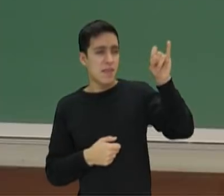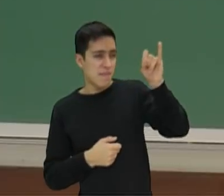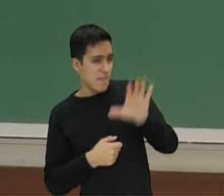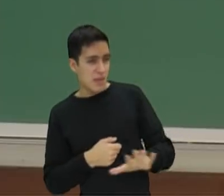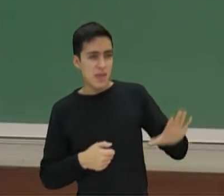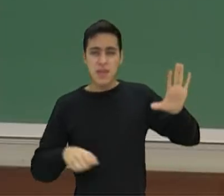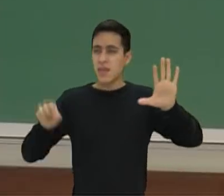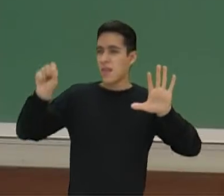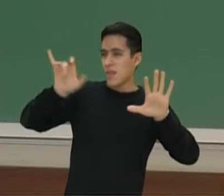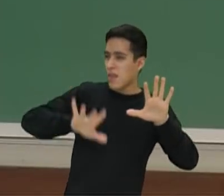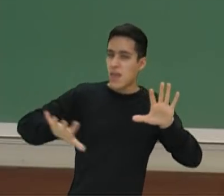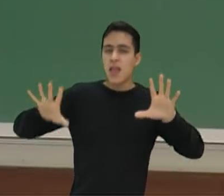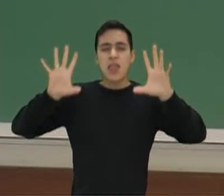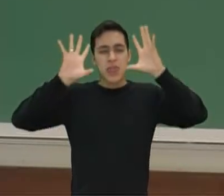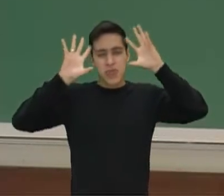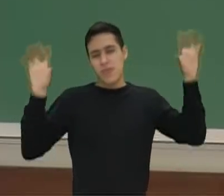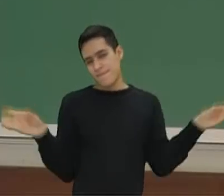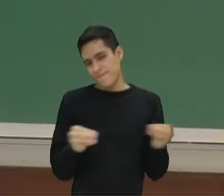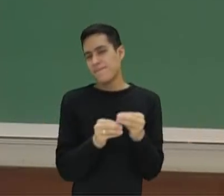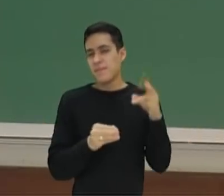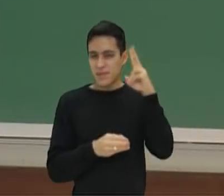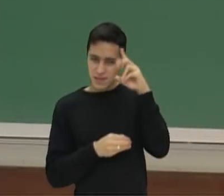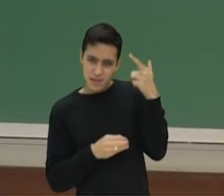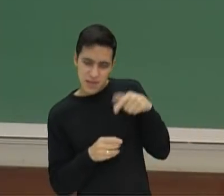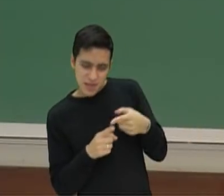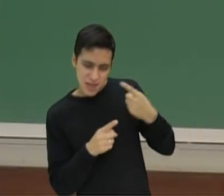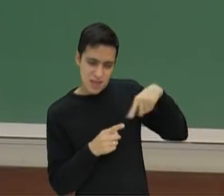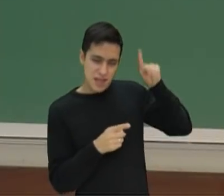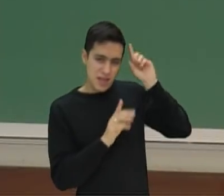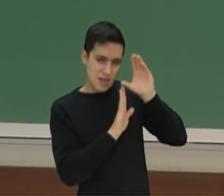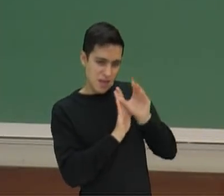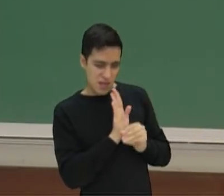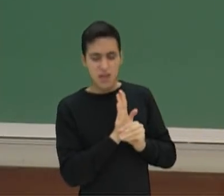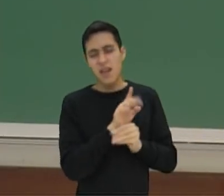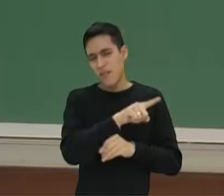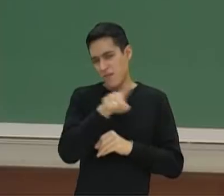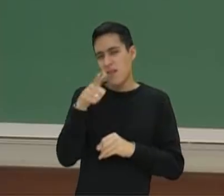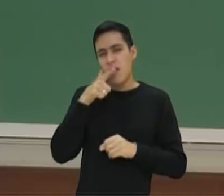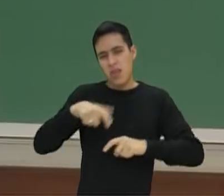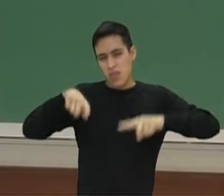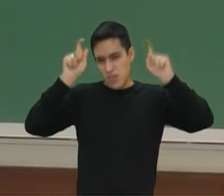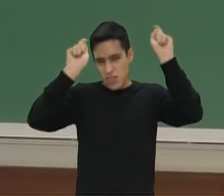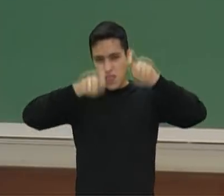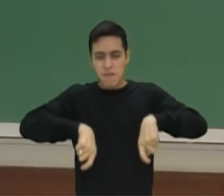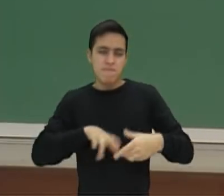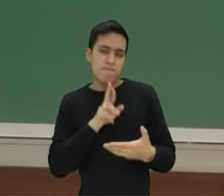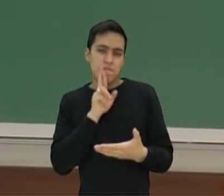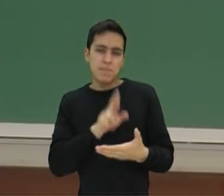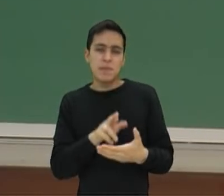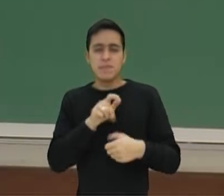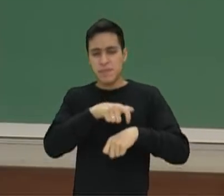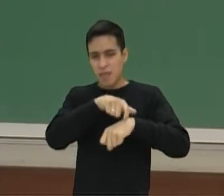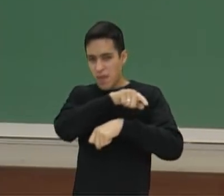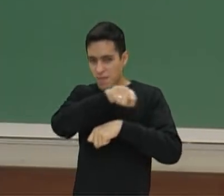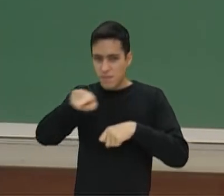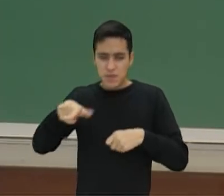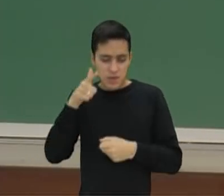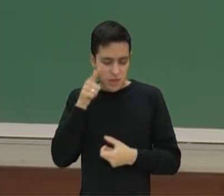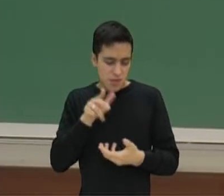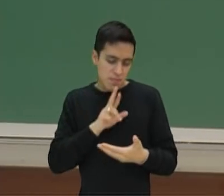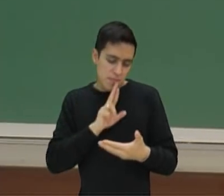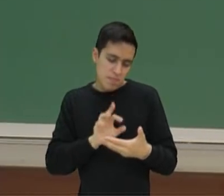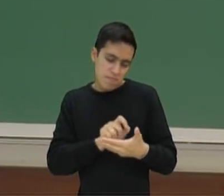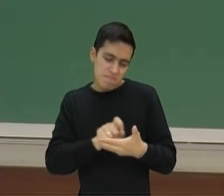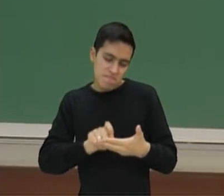e relembrando o que nós acabamos de falar, vocês são capazes de responder. Vou dar um tempinho para que vocês formulem